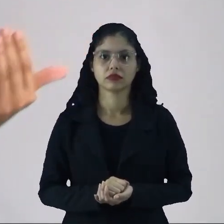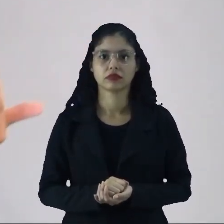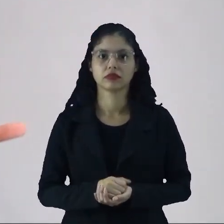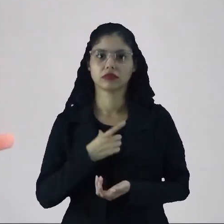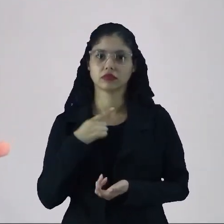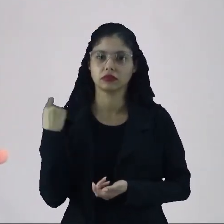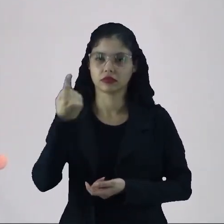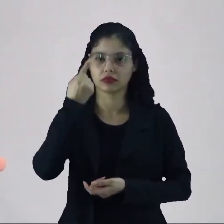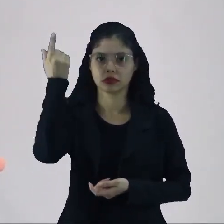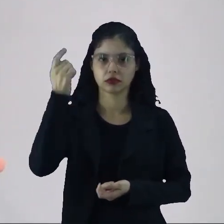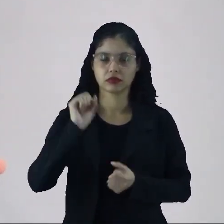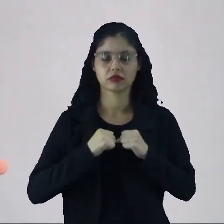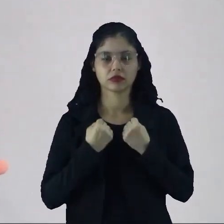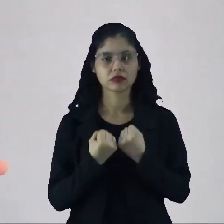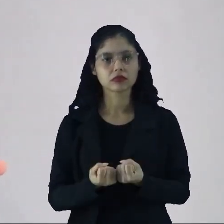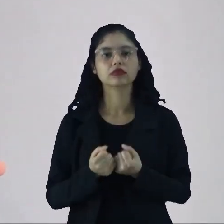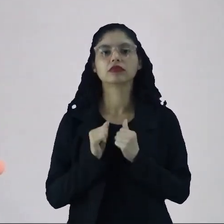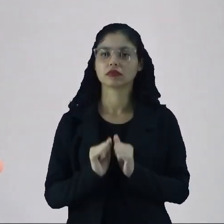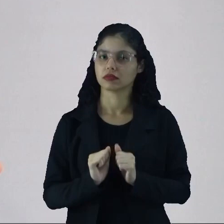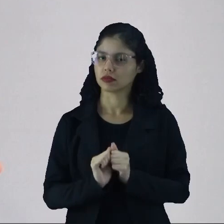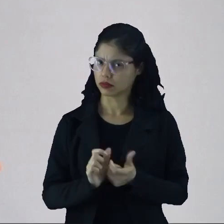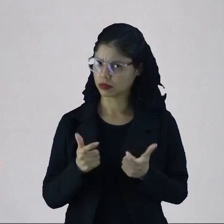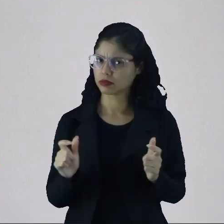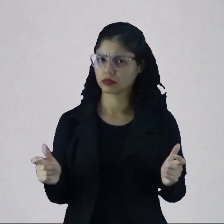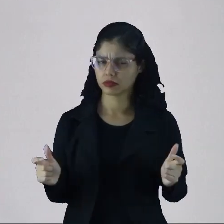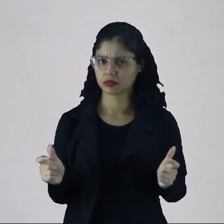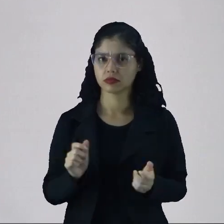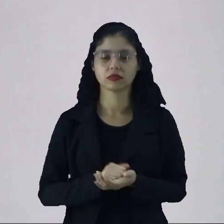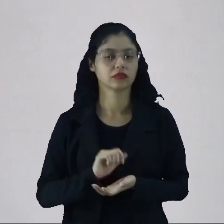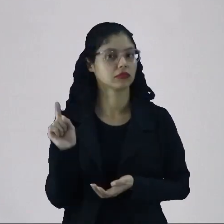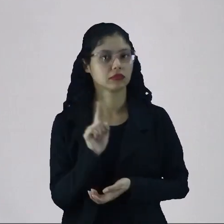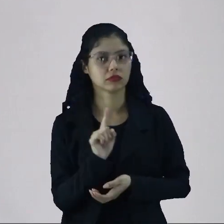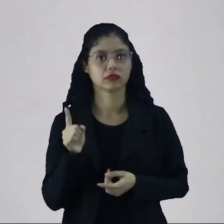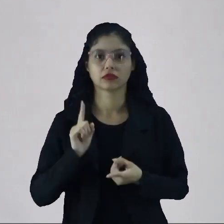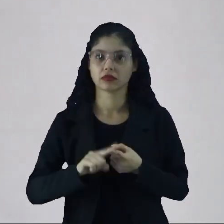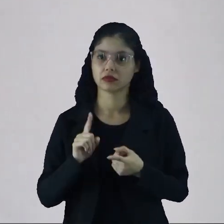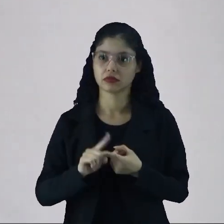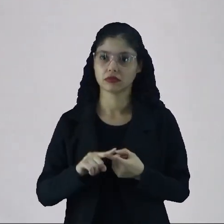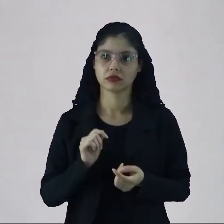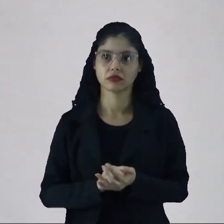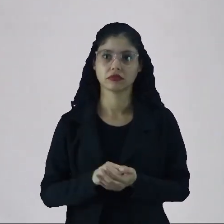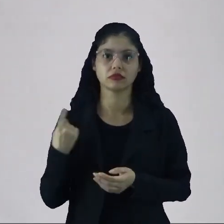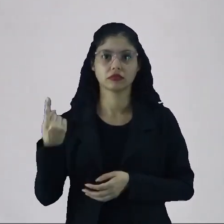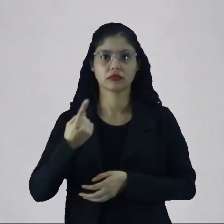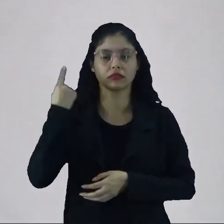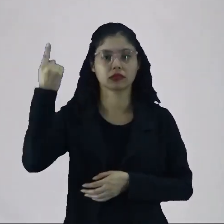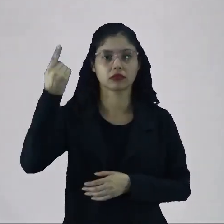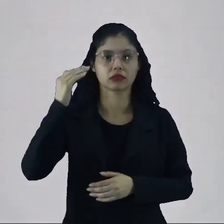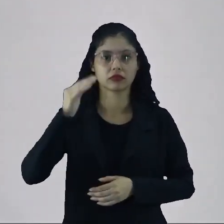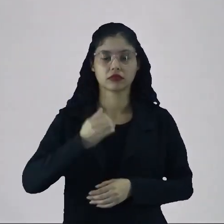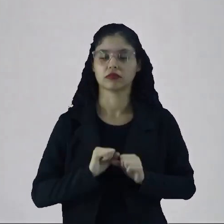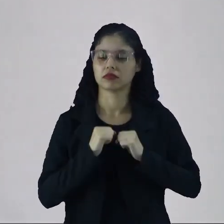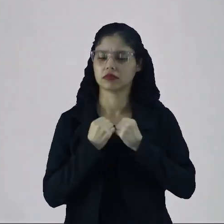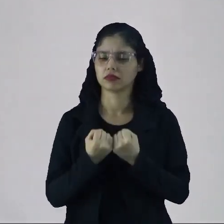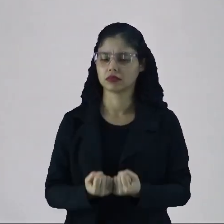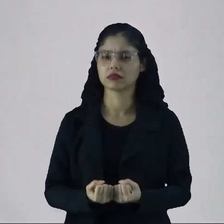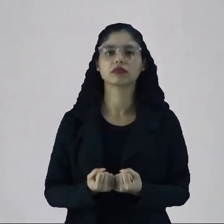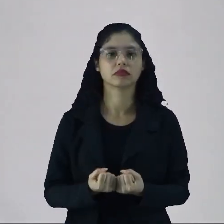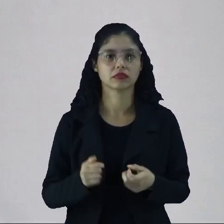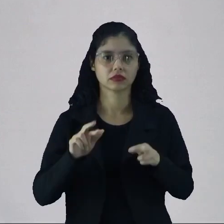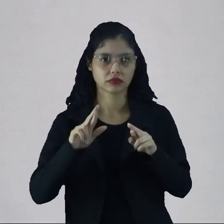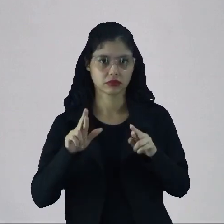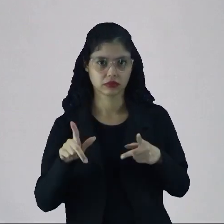tamanho que aumenta, o peso também pode aumentar? Não. Por quê? A altura e peso são